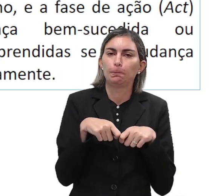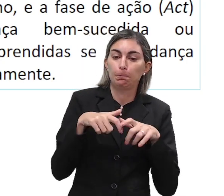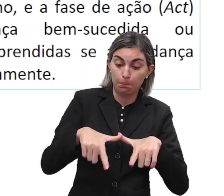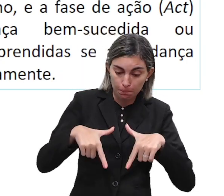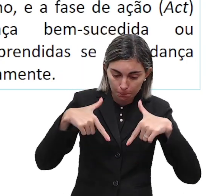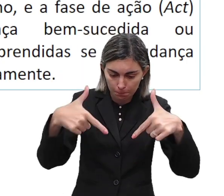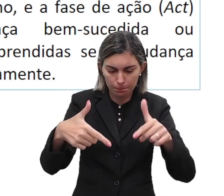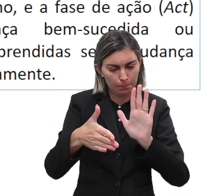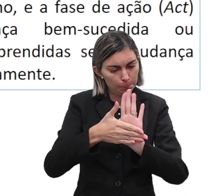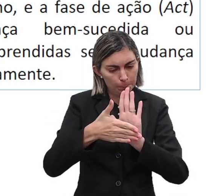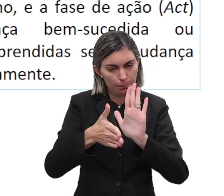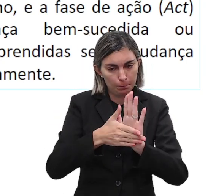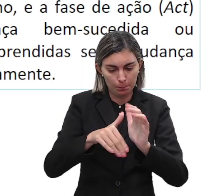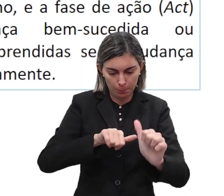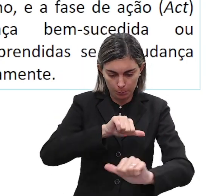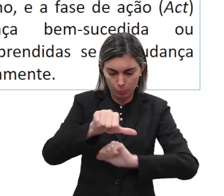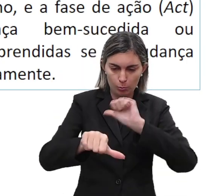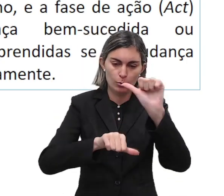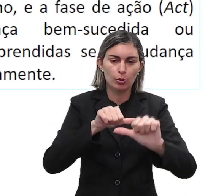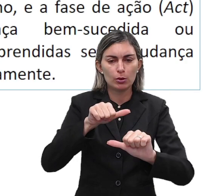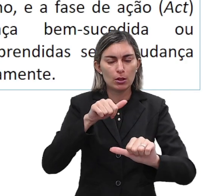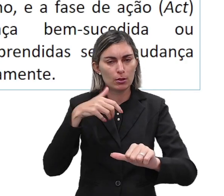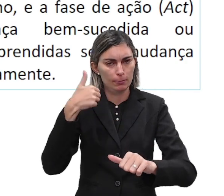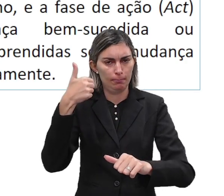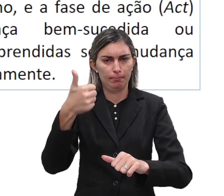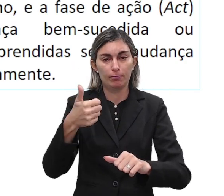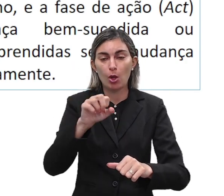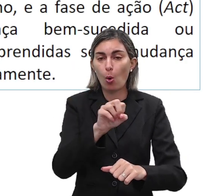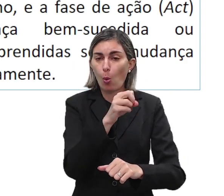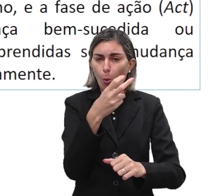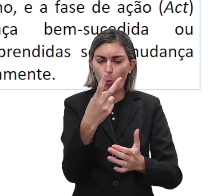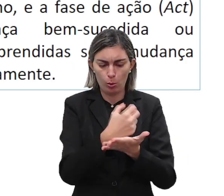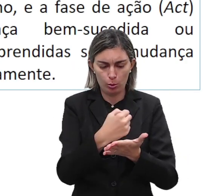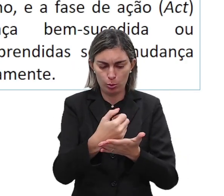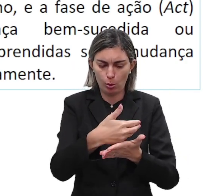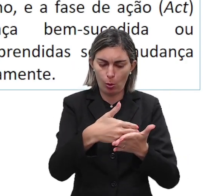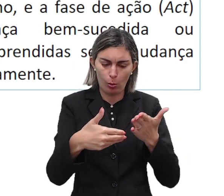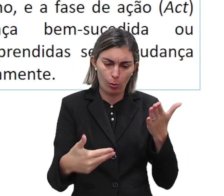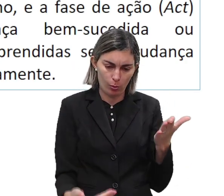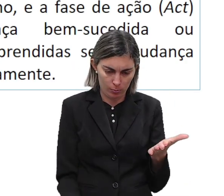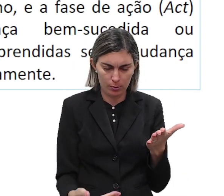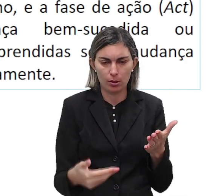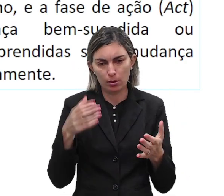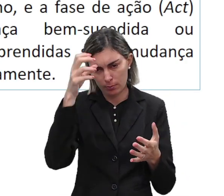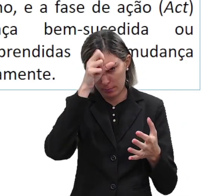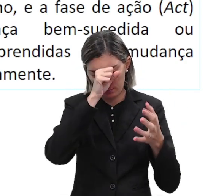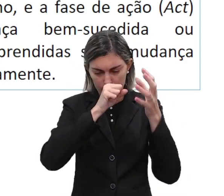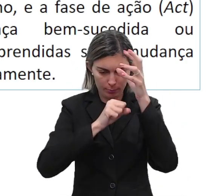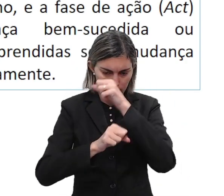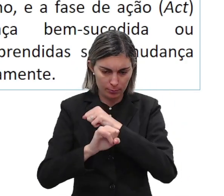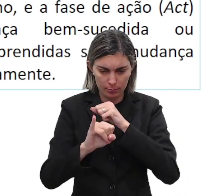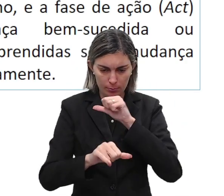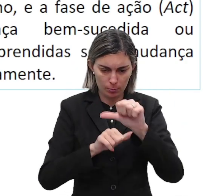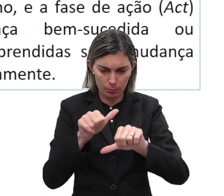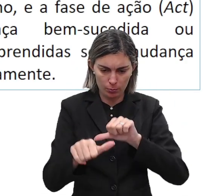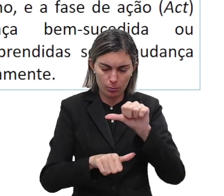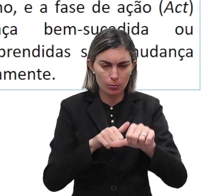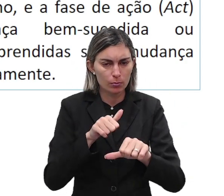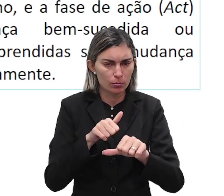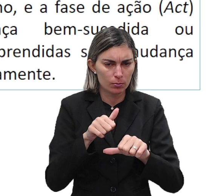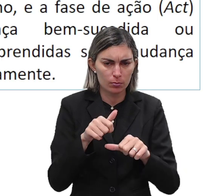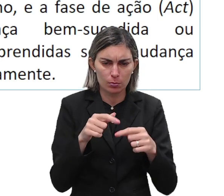ação padroniza a mudança bem-sucedida ou documenta as lições aprendidas se a mudança não